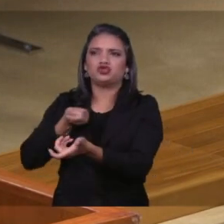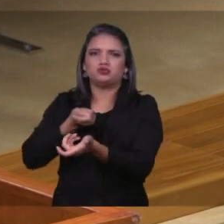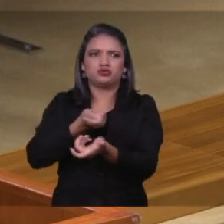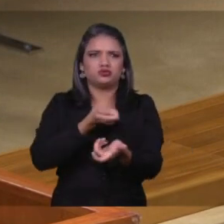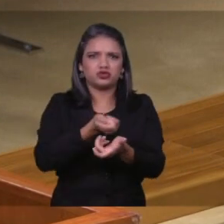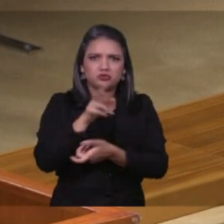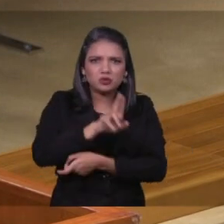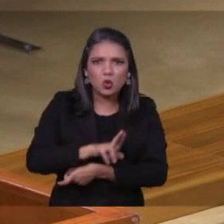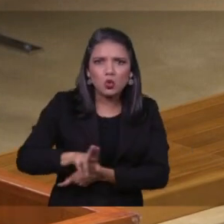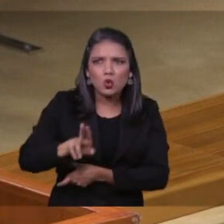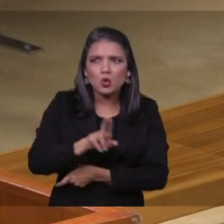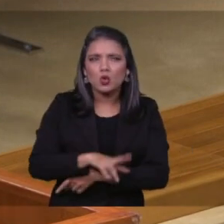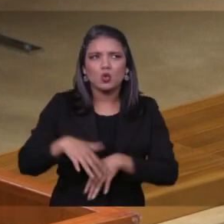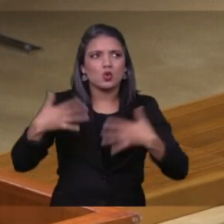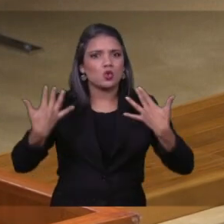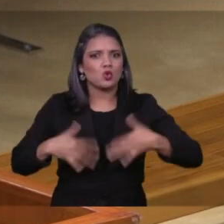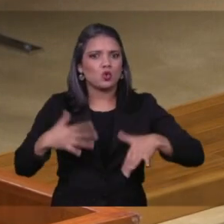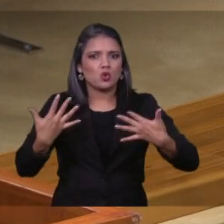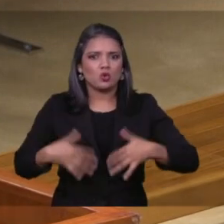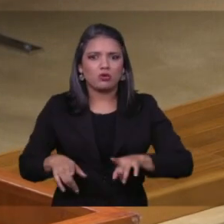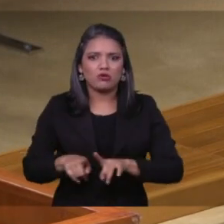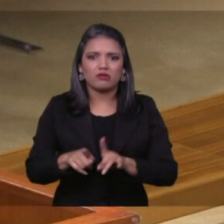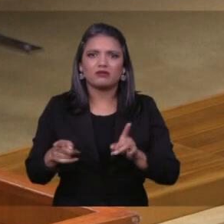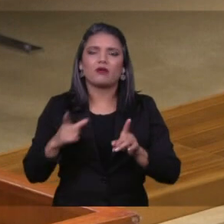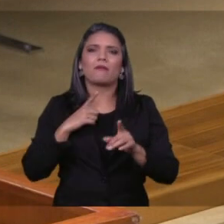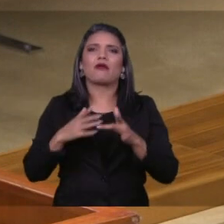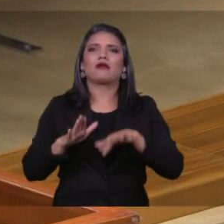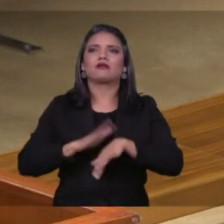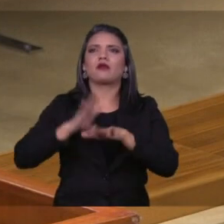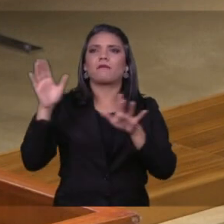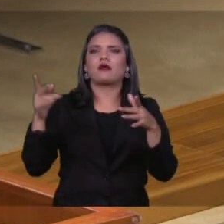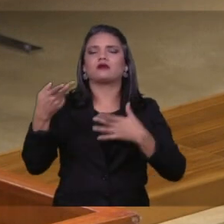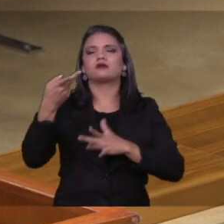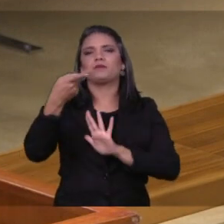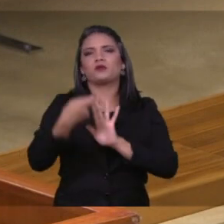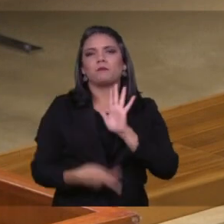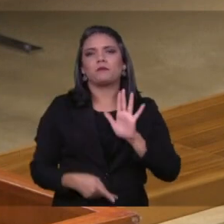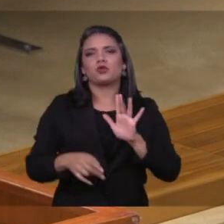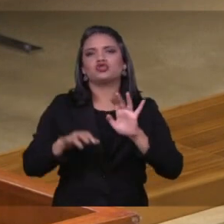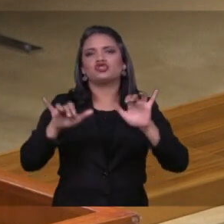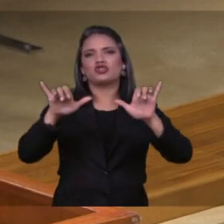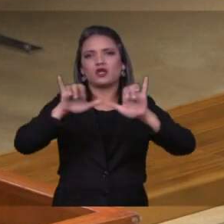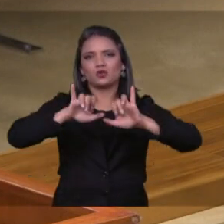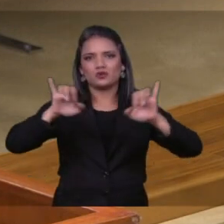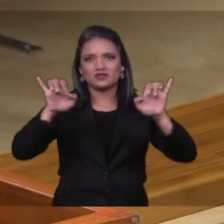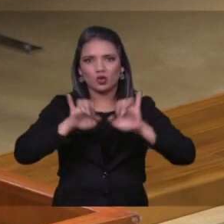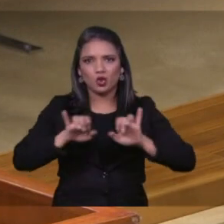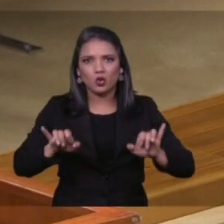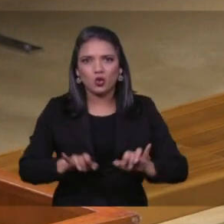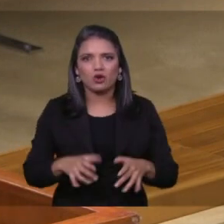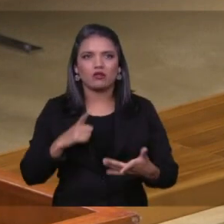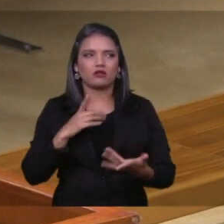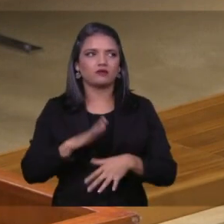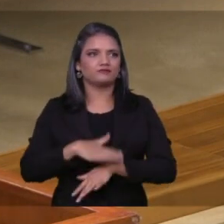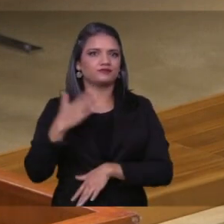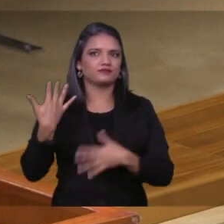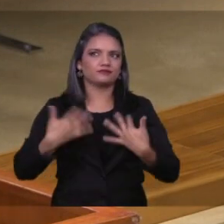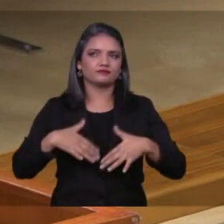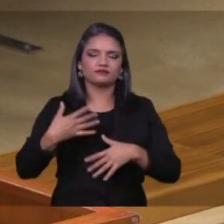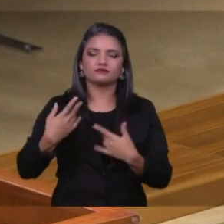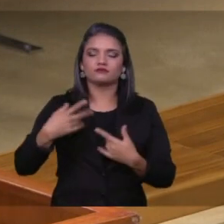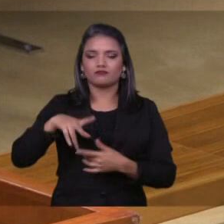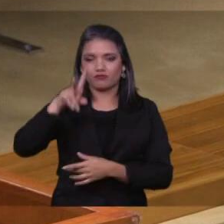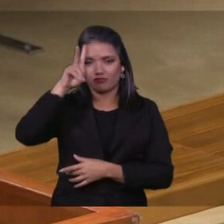agrotóxicos, acelerada multiplicação de projetos de infraestrutura, é só lembrar das quase uma centena